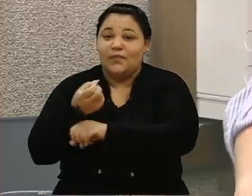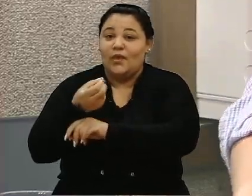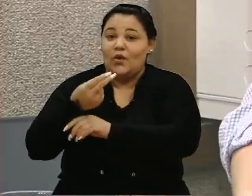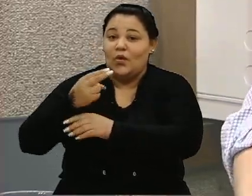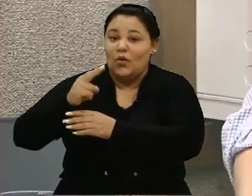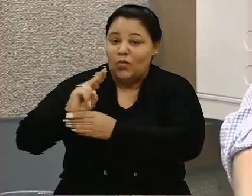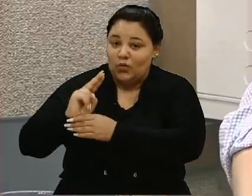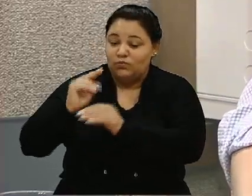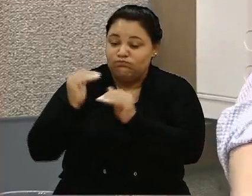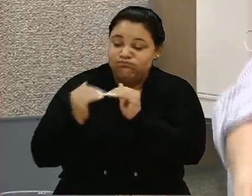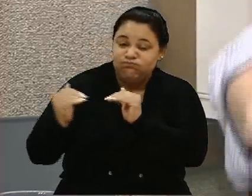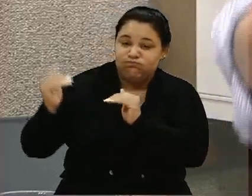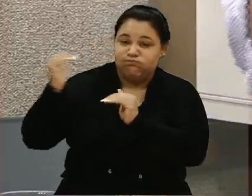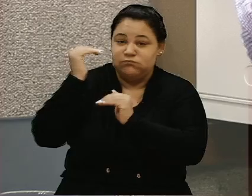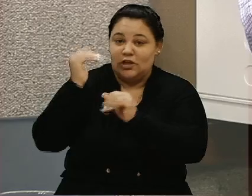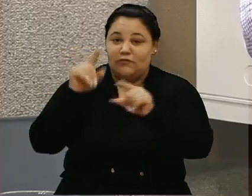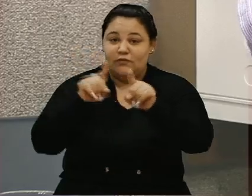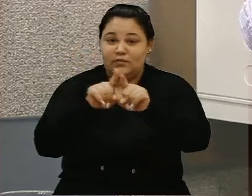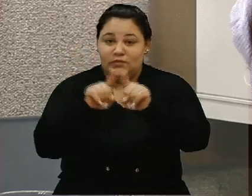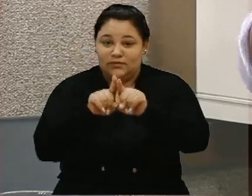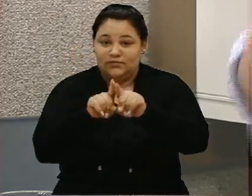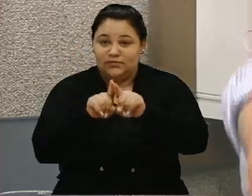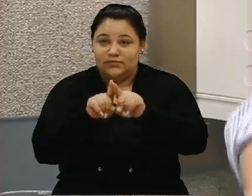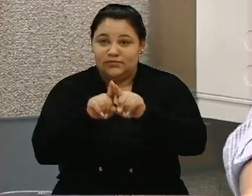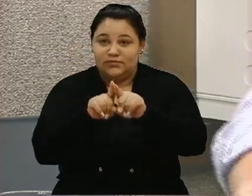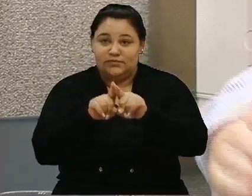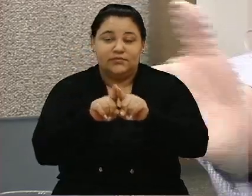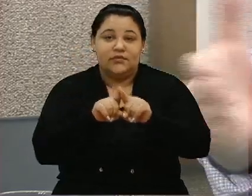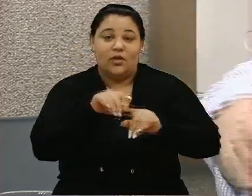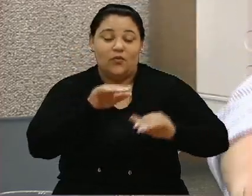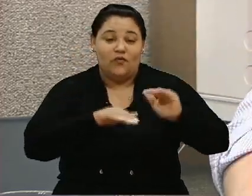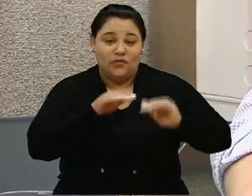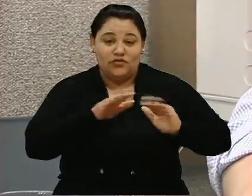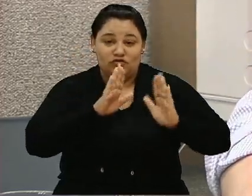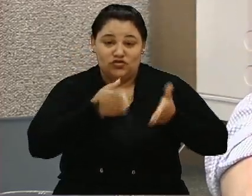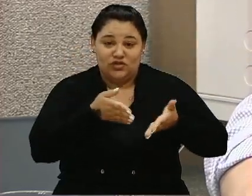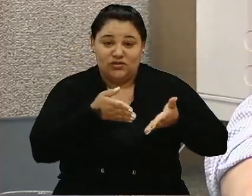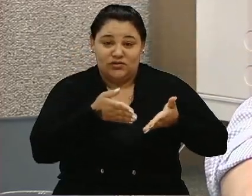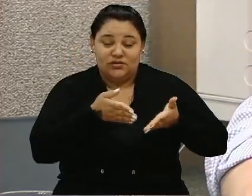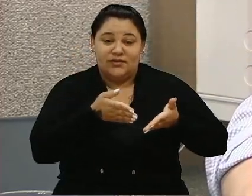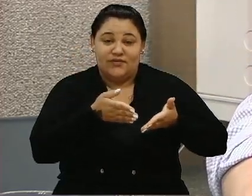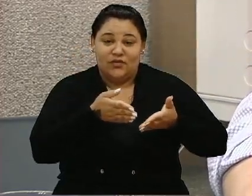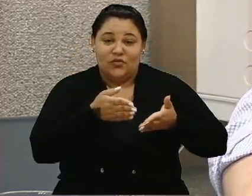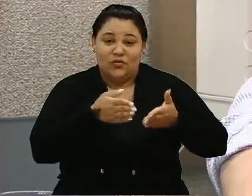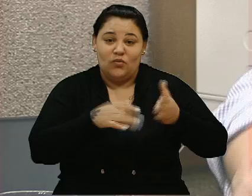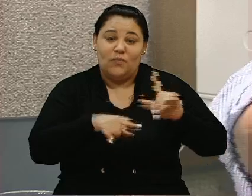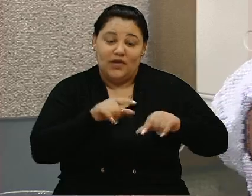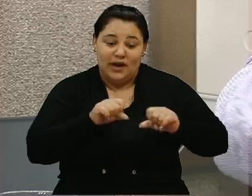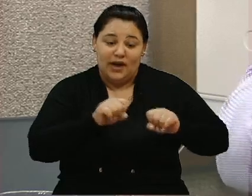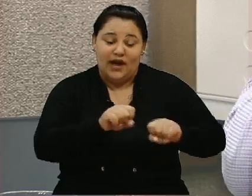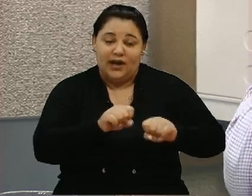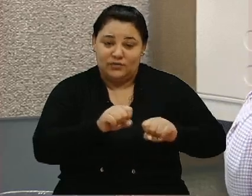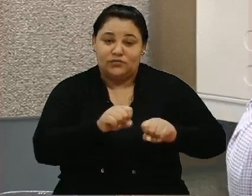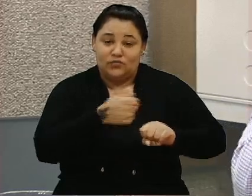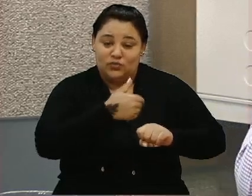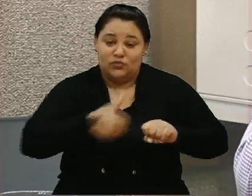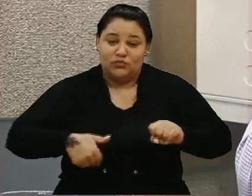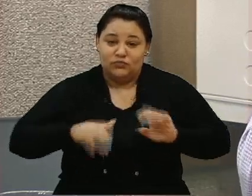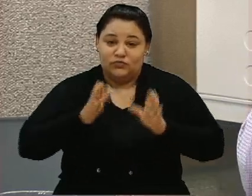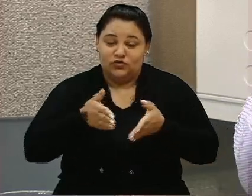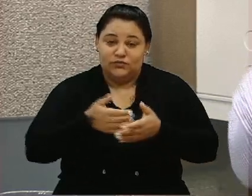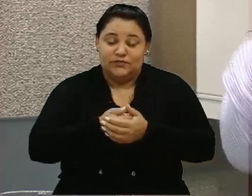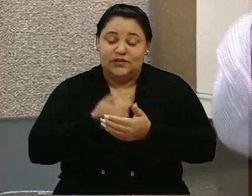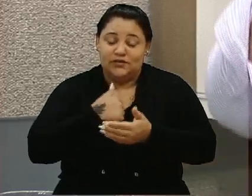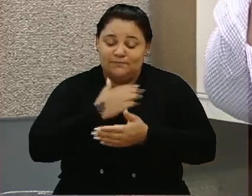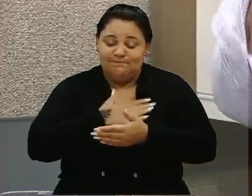uma autarquia, assim por diante, provavelmente nós já estaríamos com o mercado público funcionando. Claro. E fico muito